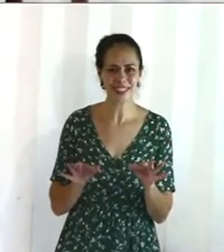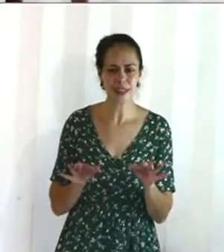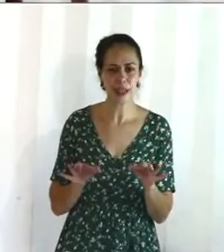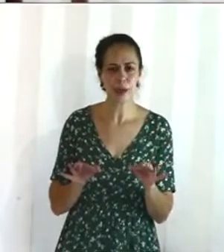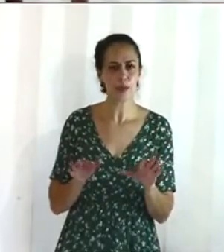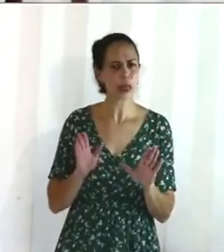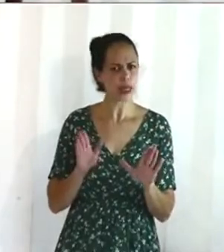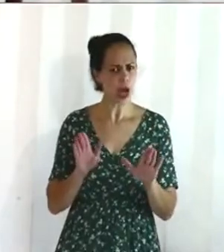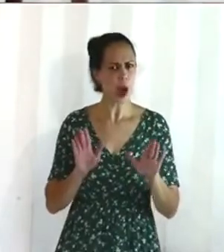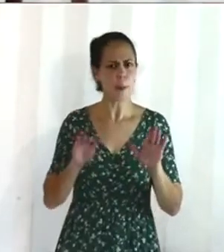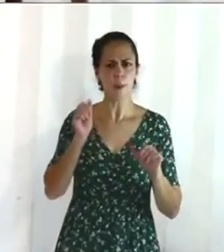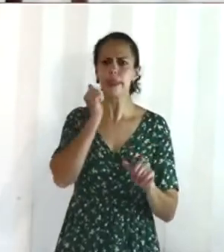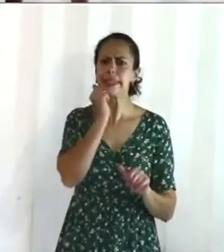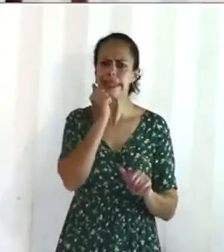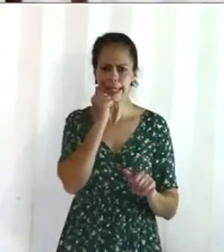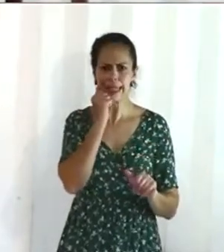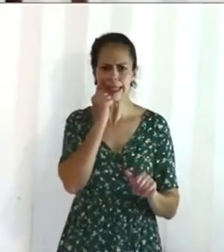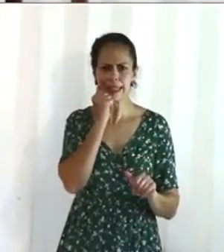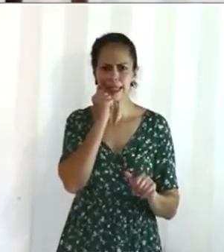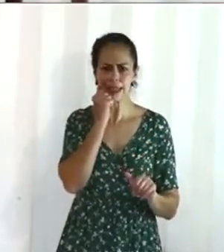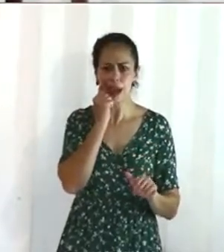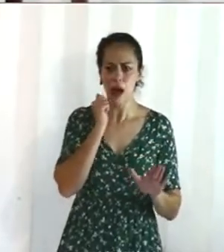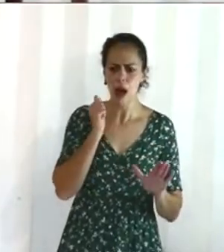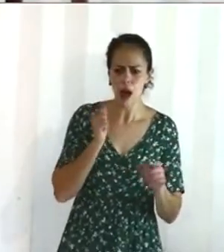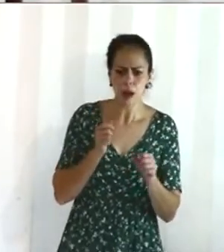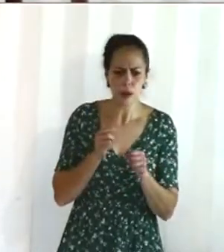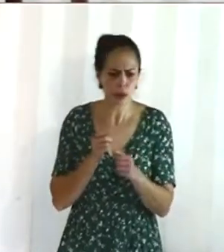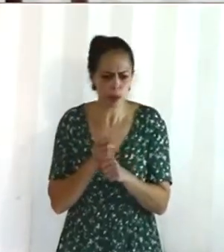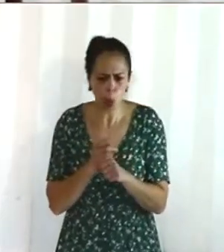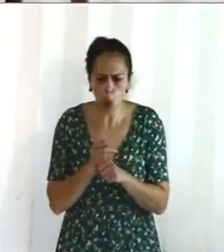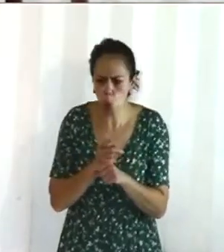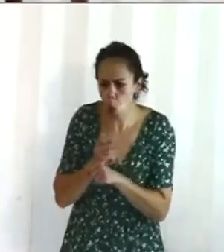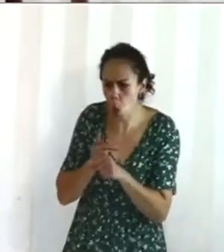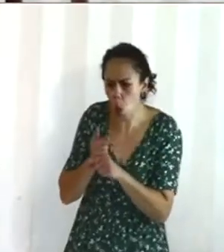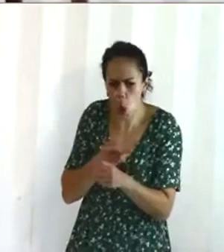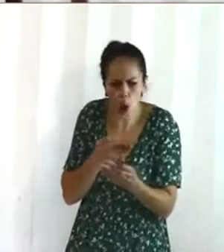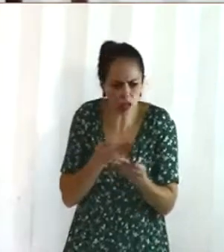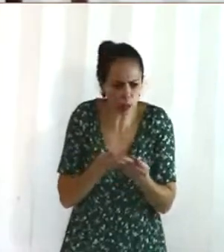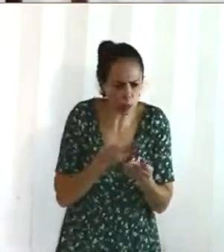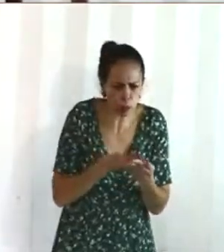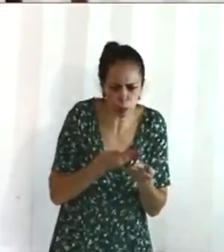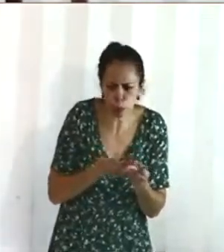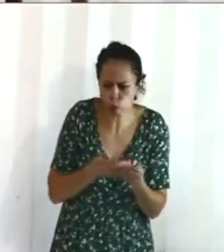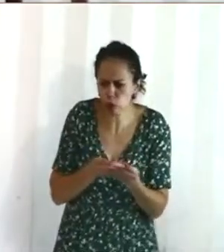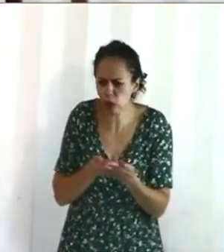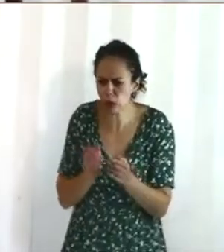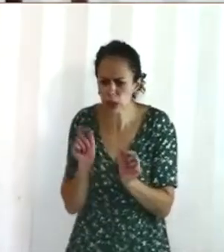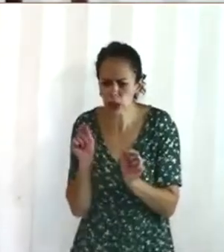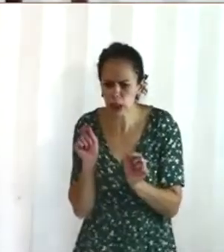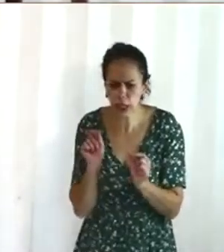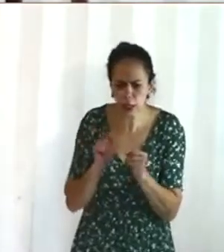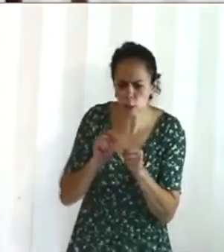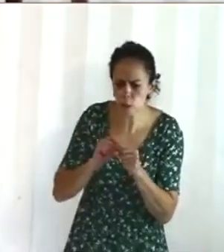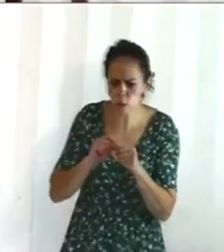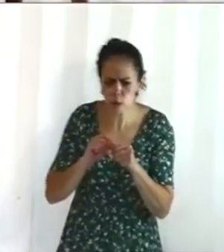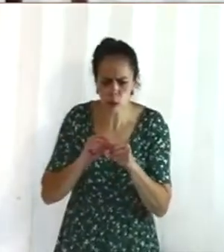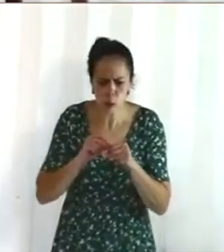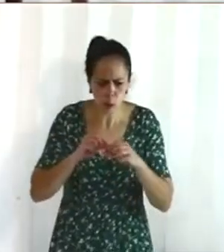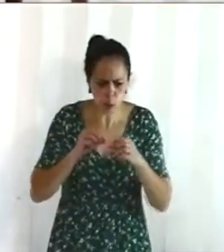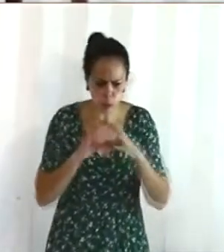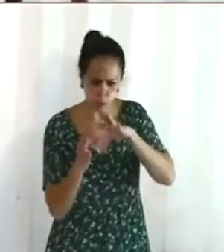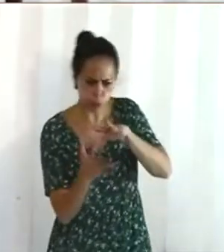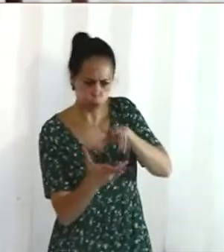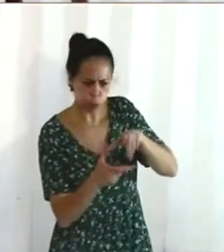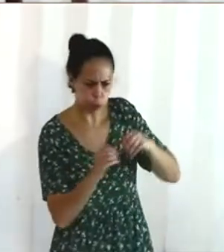cosmos, o elemento que mais representaria o cosmos. E assim outros, Anaximandro, Anaximandro, entre outros filósofos que